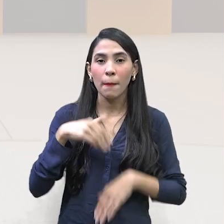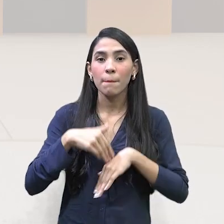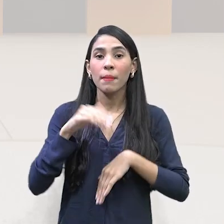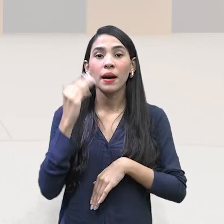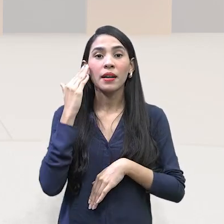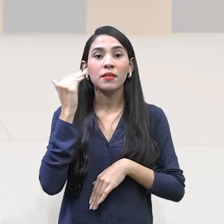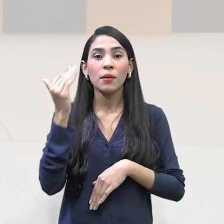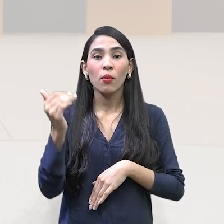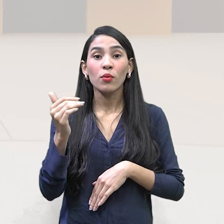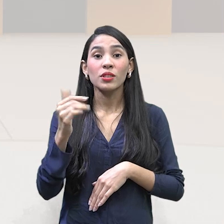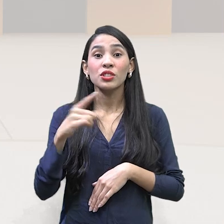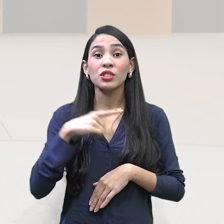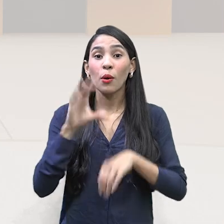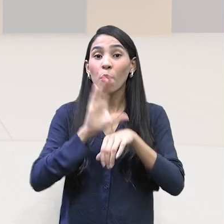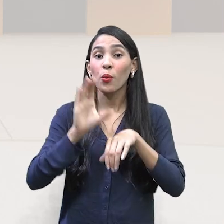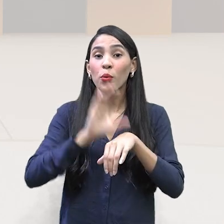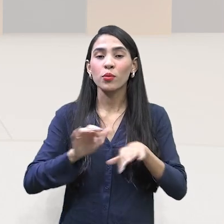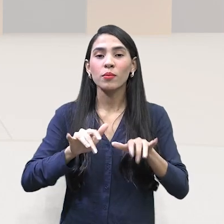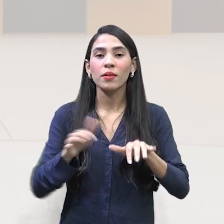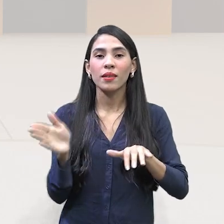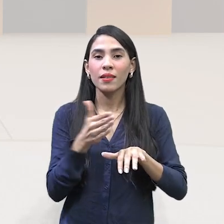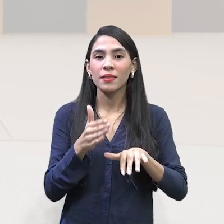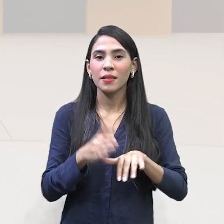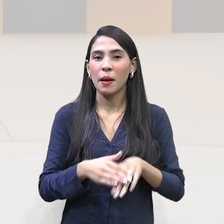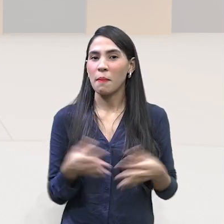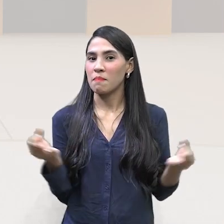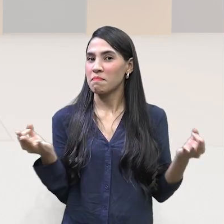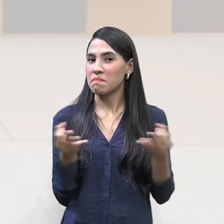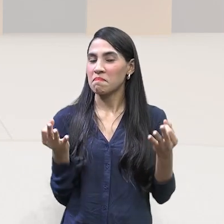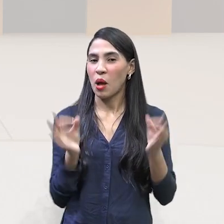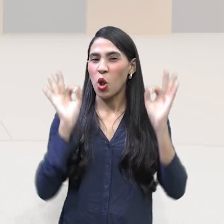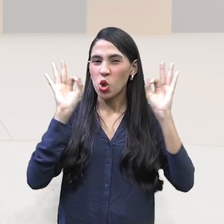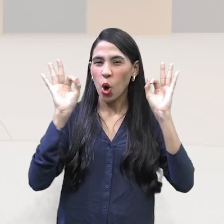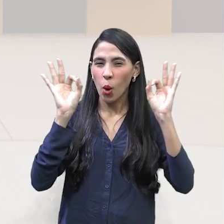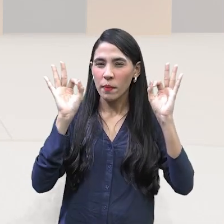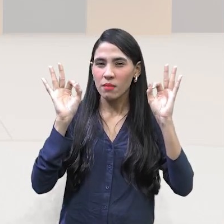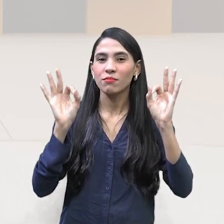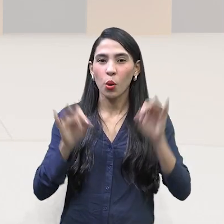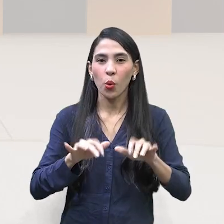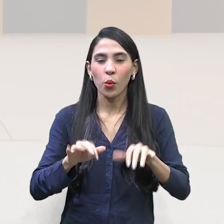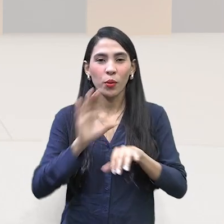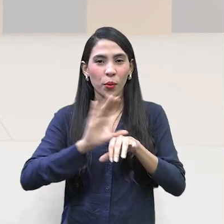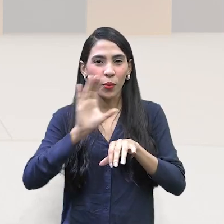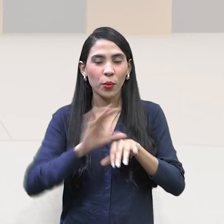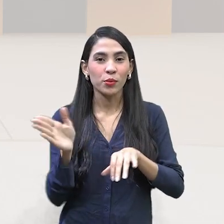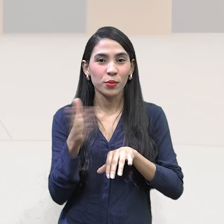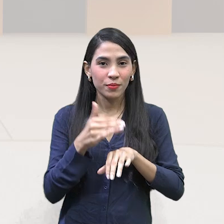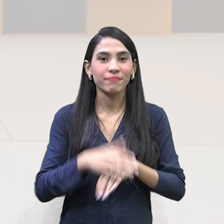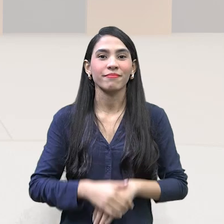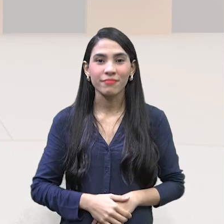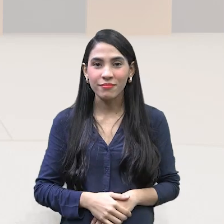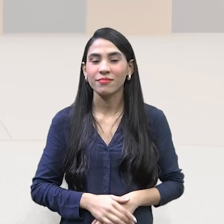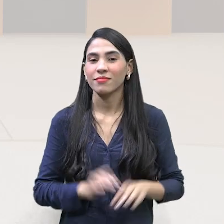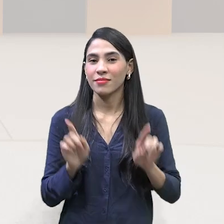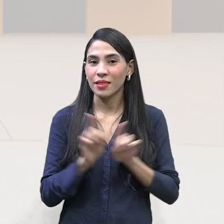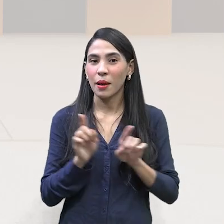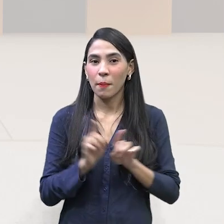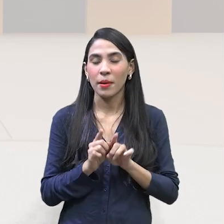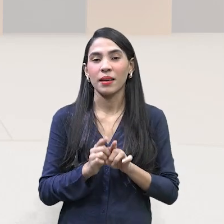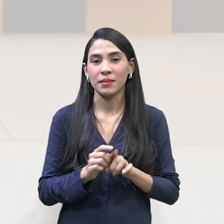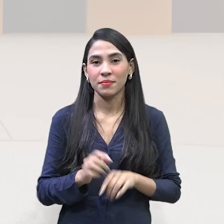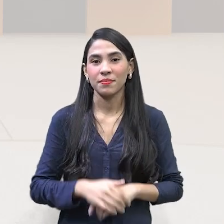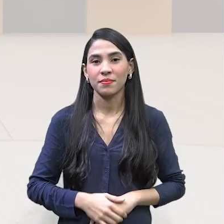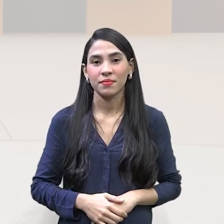curso de datilografia, não era? Era chique, pessoal, quem fazia o curso de datilografia e ser